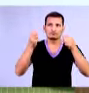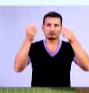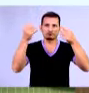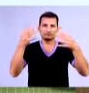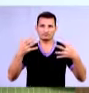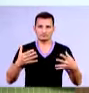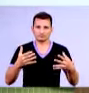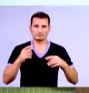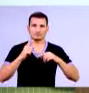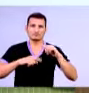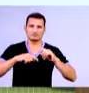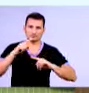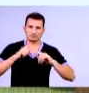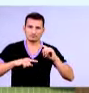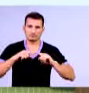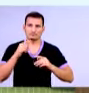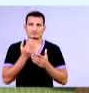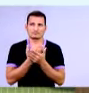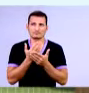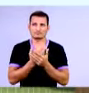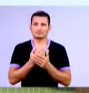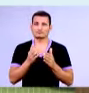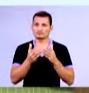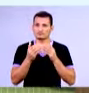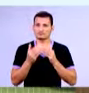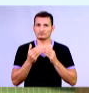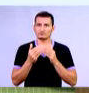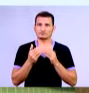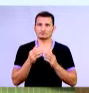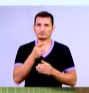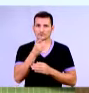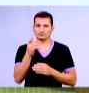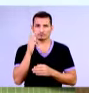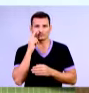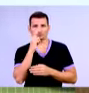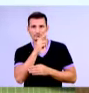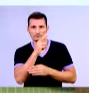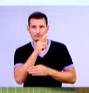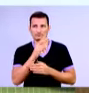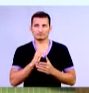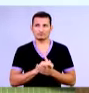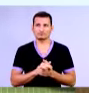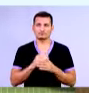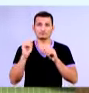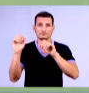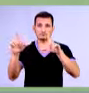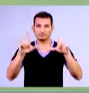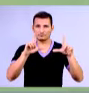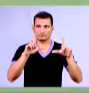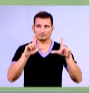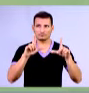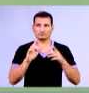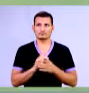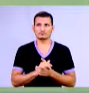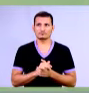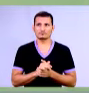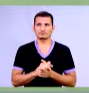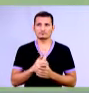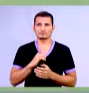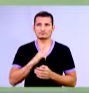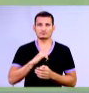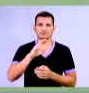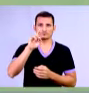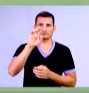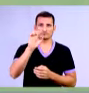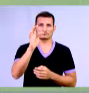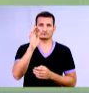de material para estudo. Então eu peço, por favor, que vocês observem comigo esse slide, que nós temos a referência para a